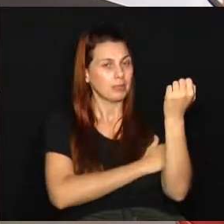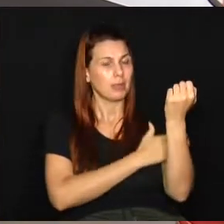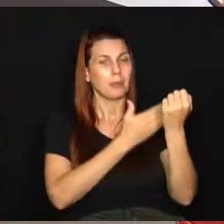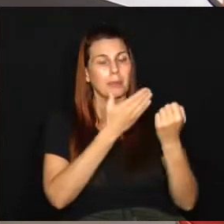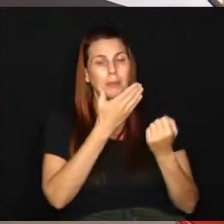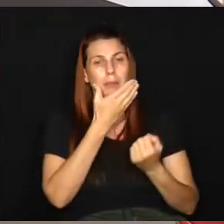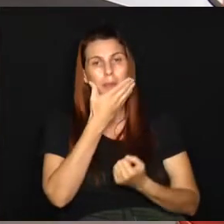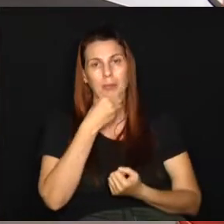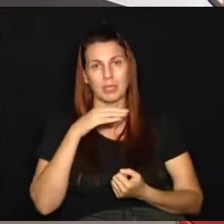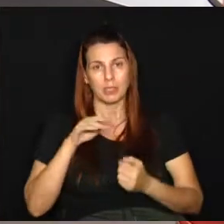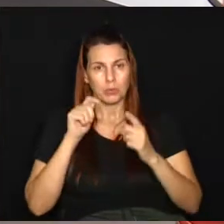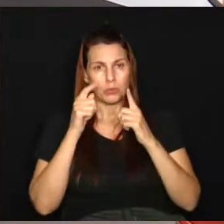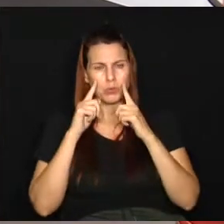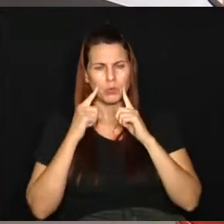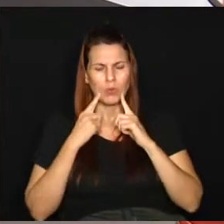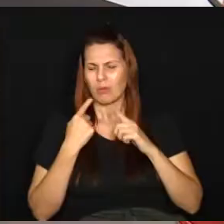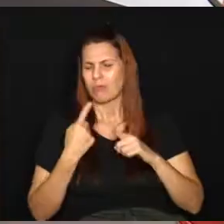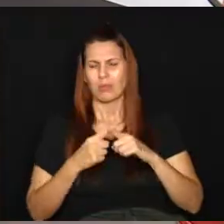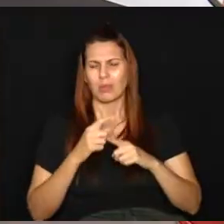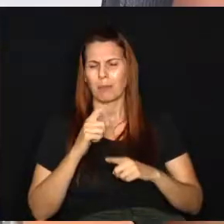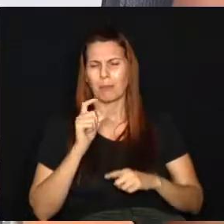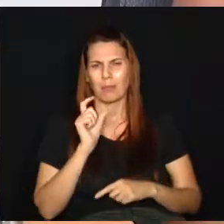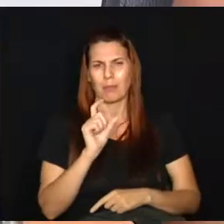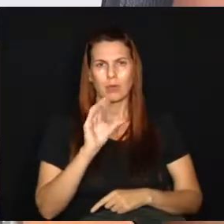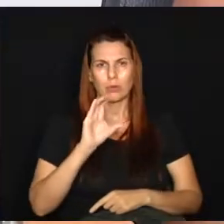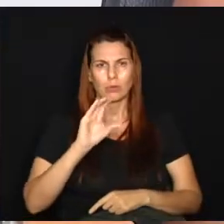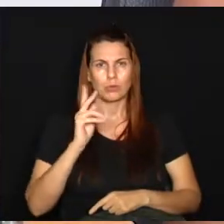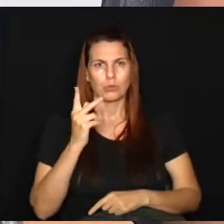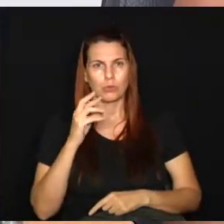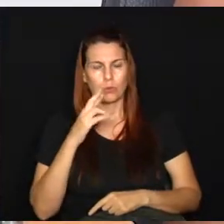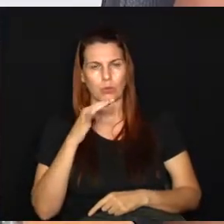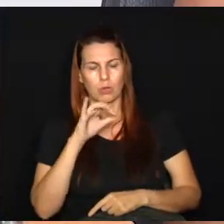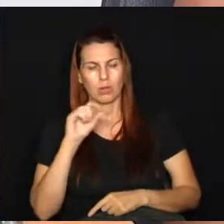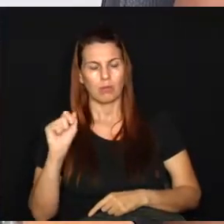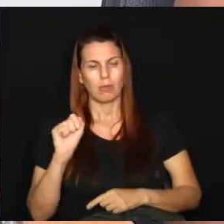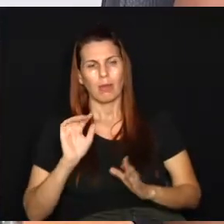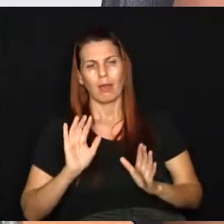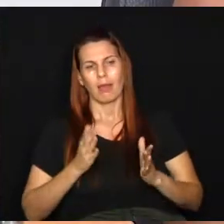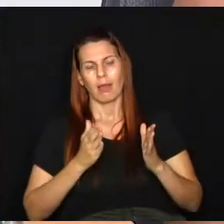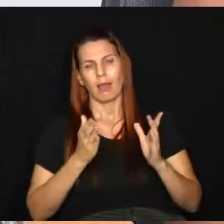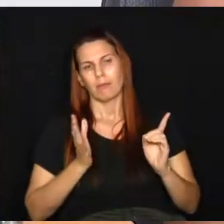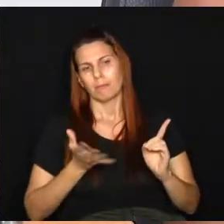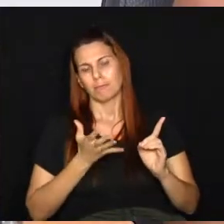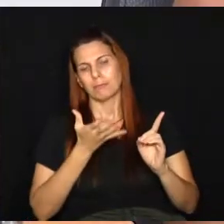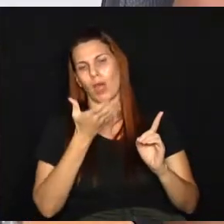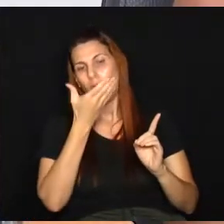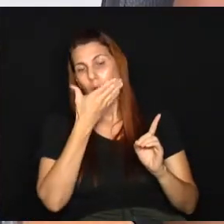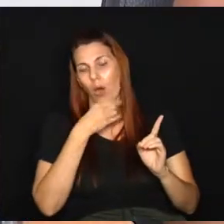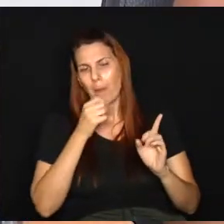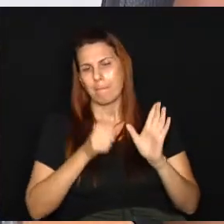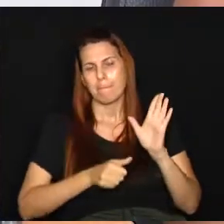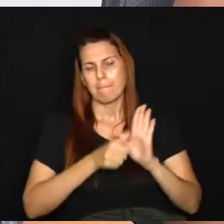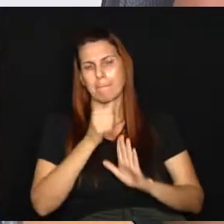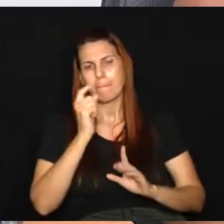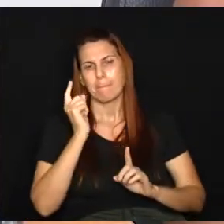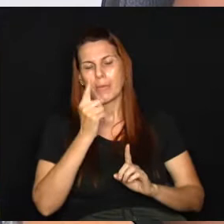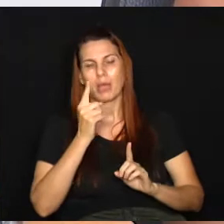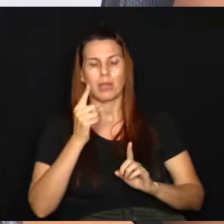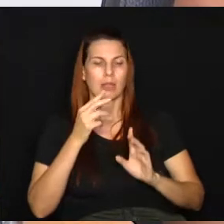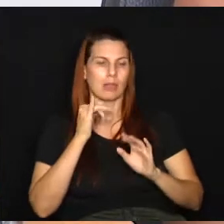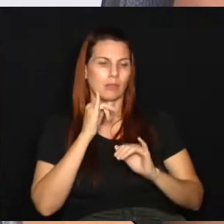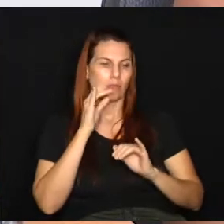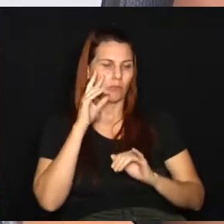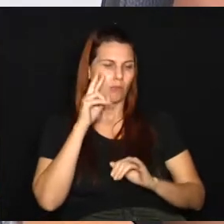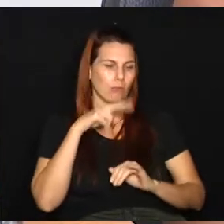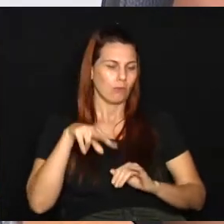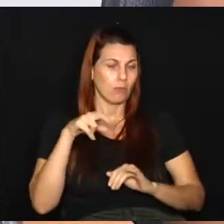Chorão é uma homenagem que a gente fez ao nosso companheiro Chorão. Foi o primeiro homem a nos reconhecer como homem de mulheres de